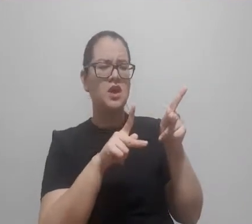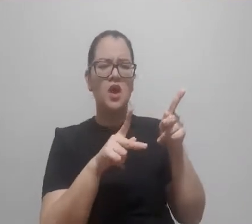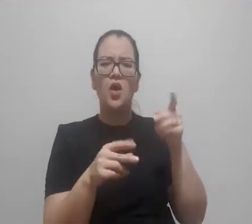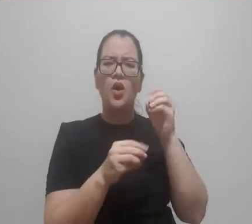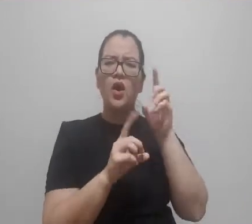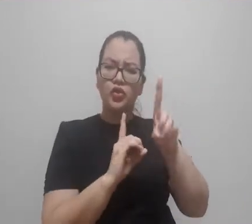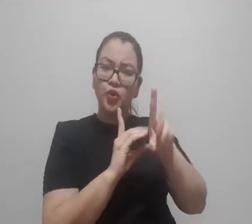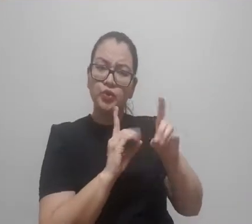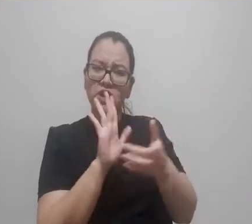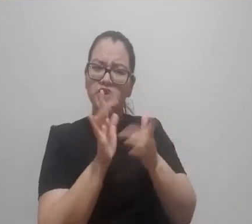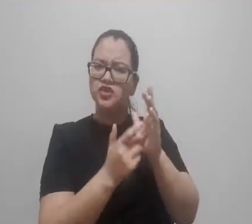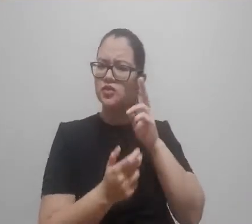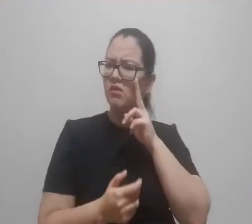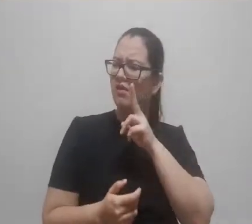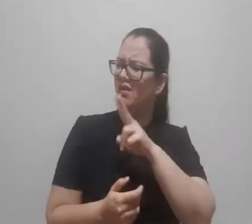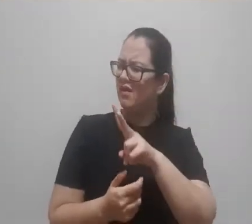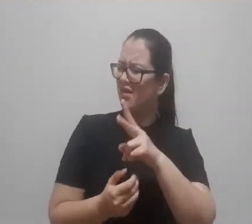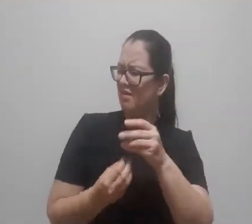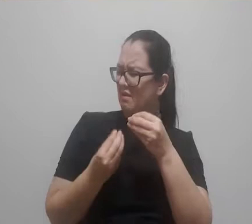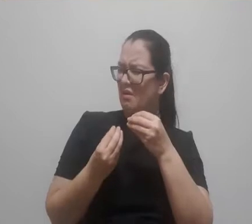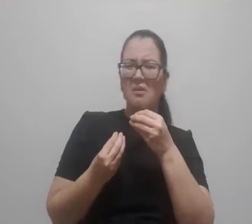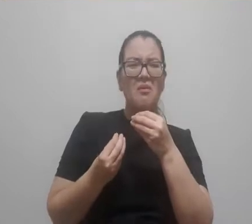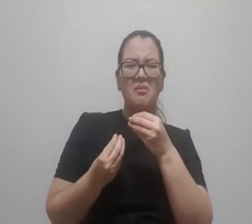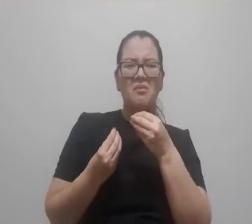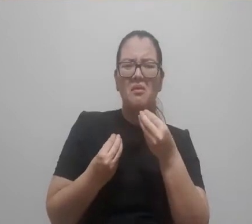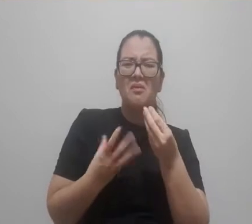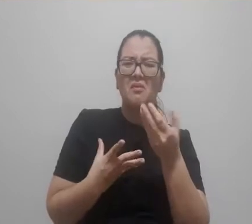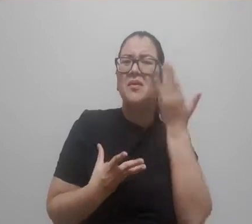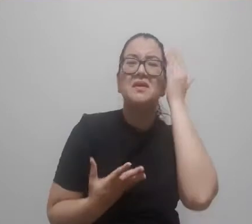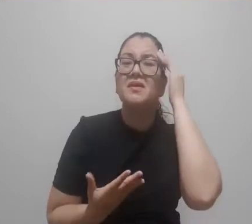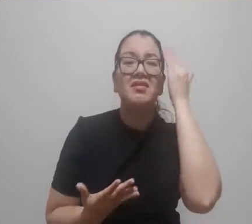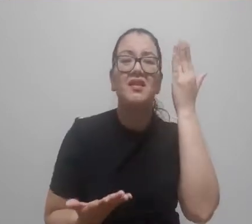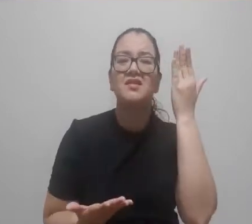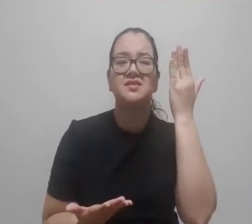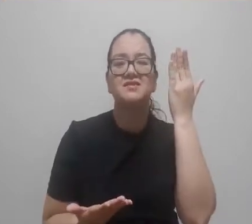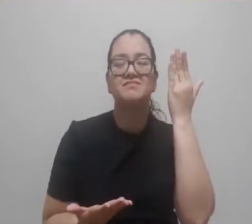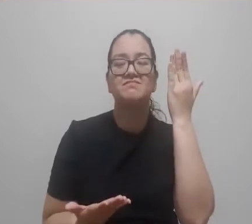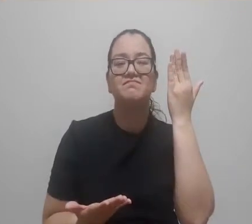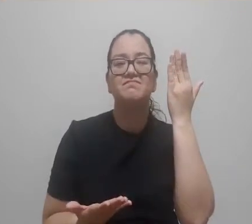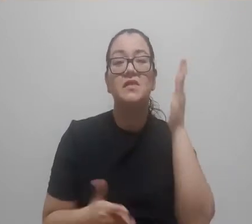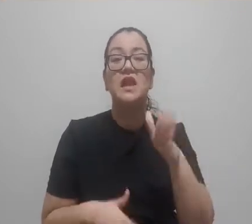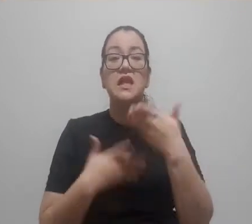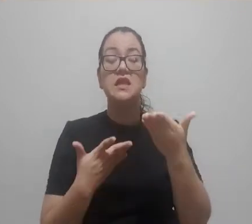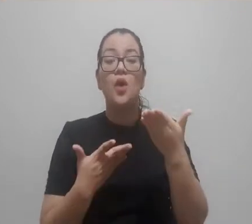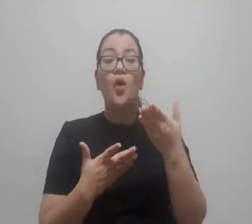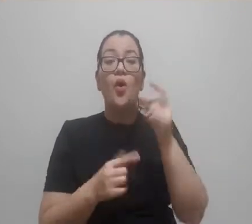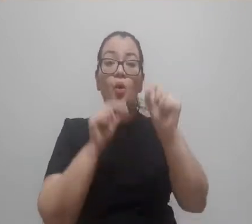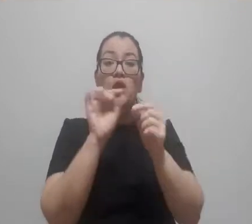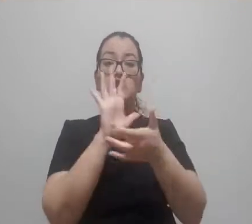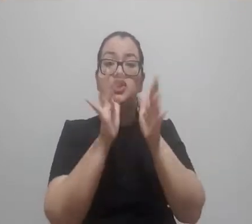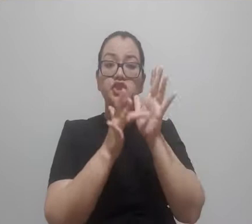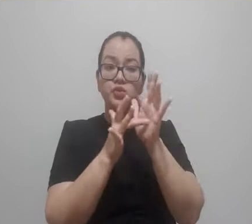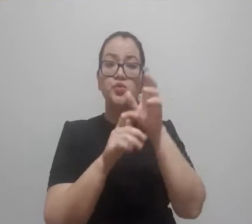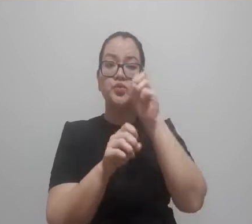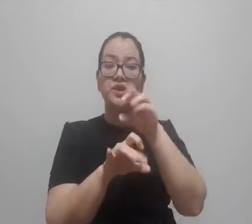ele já trabalha isso na mente dos seus discípulos. Porque o que ele ensinar era novo para os seus